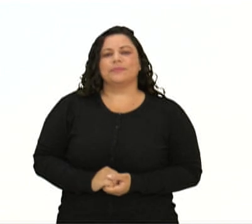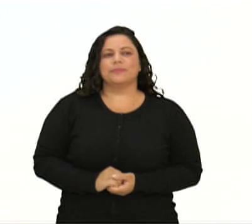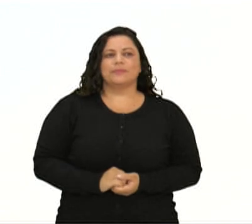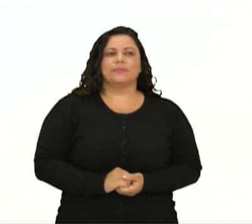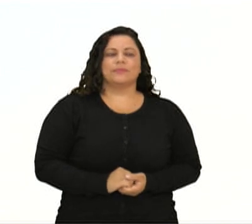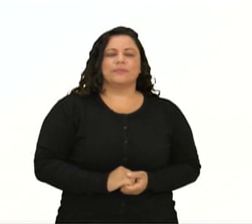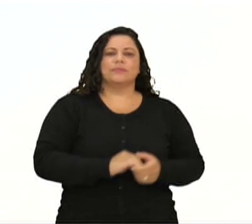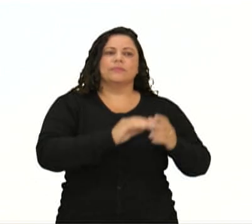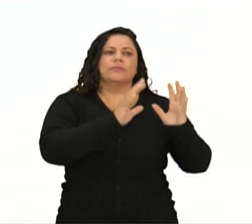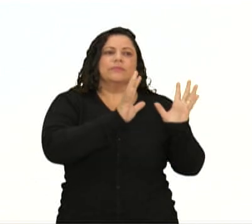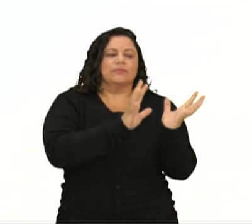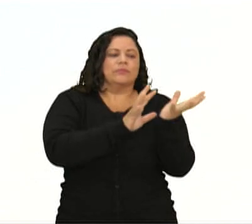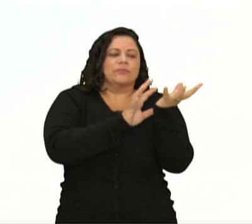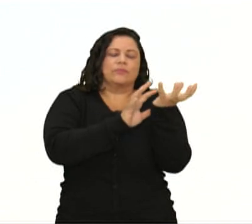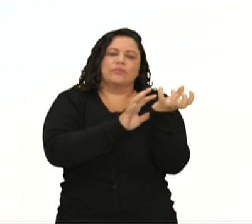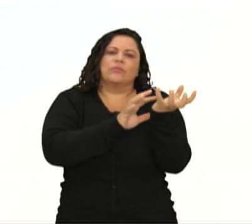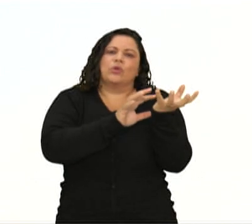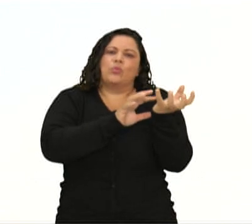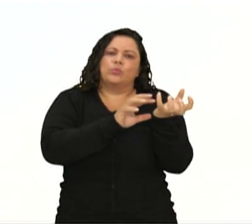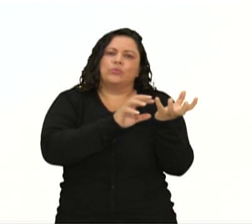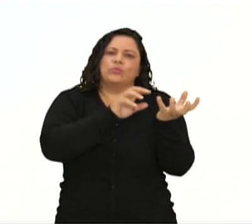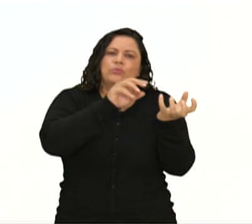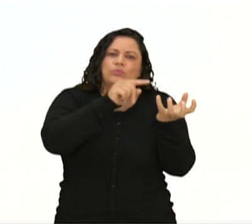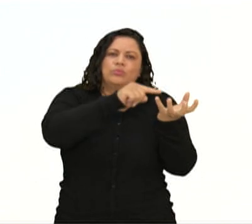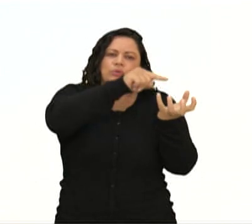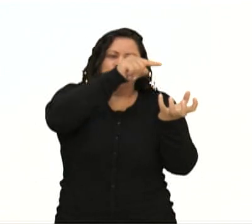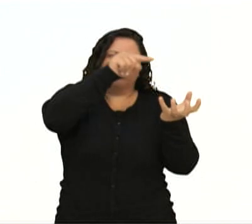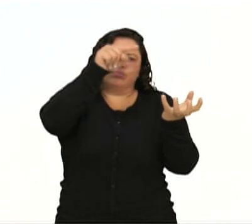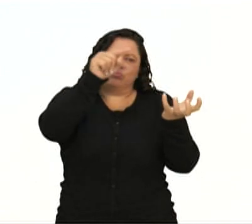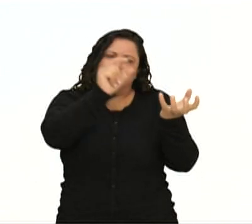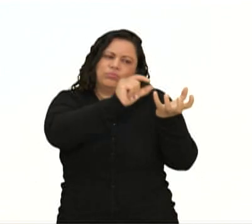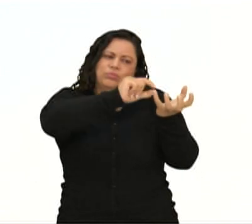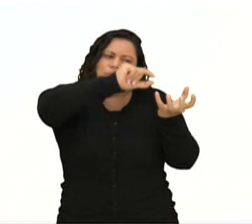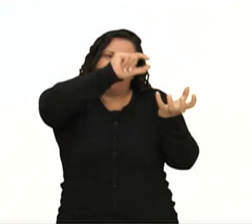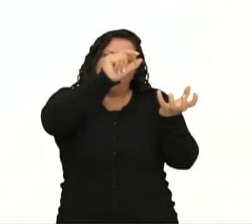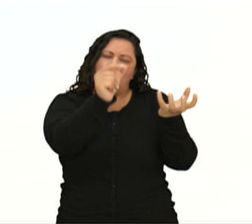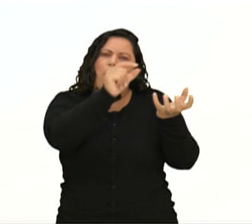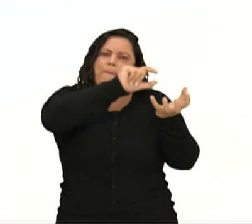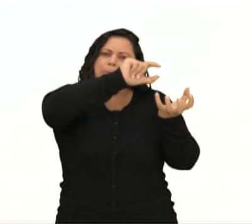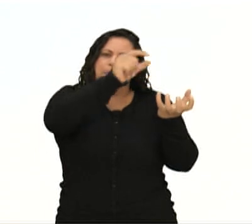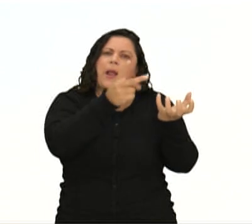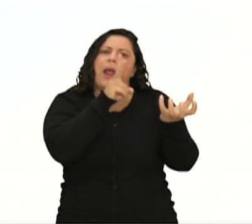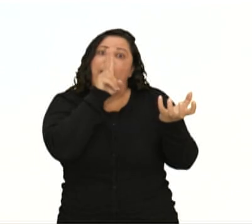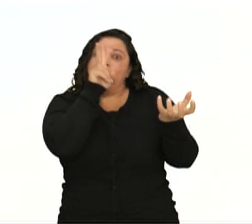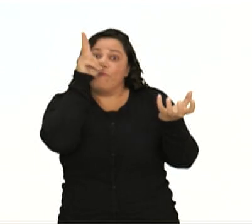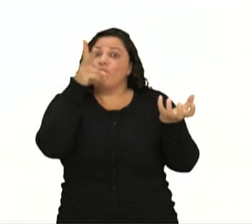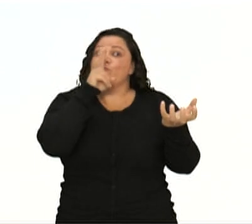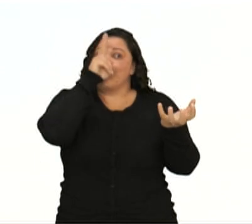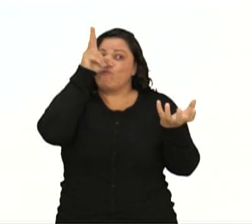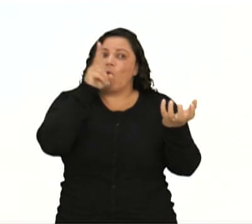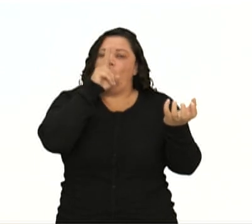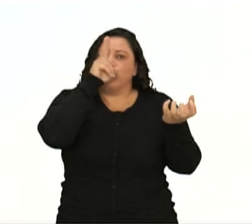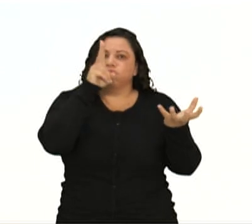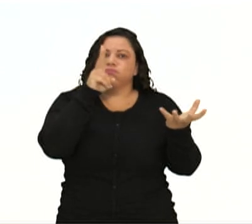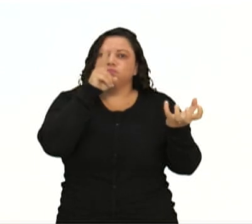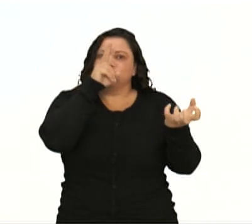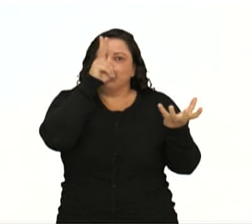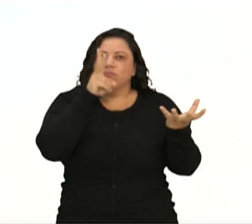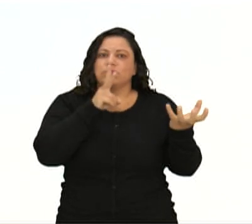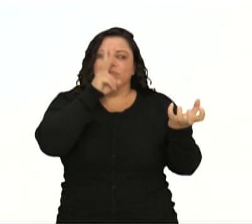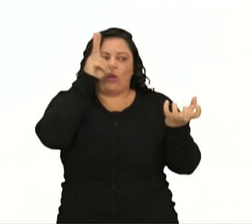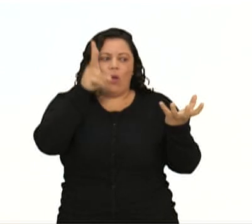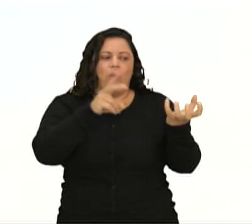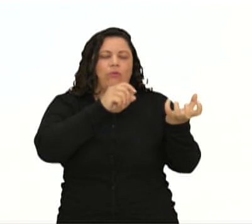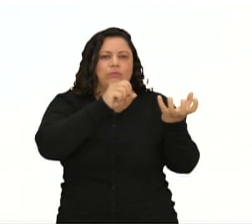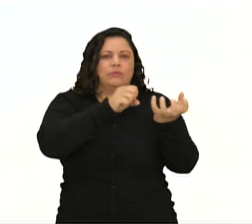o coração, ele é um órgão musculoso, tá? Um músculo forte, por sinal, que impulsiona sangue para